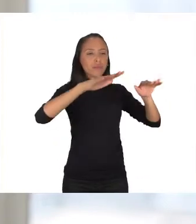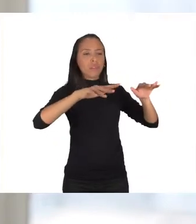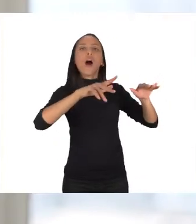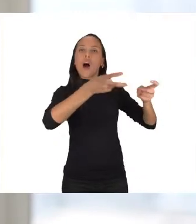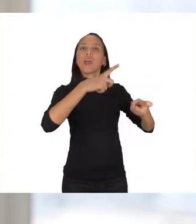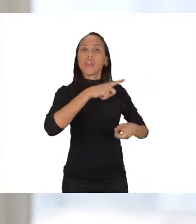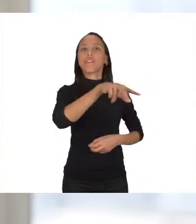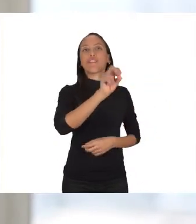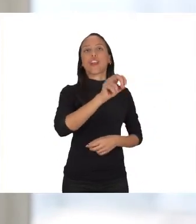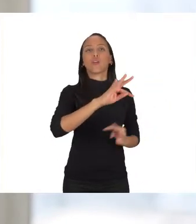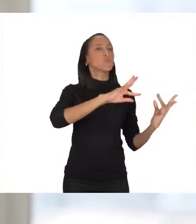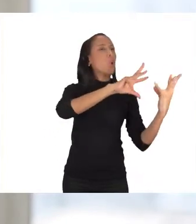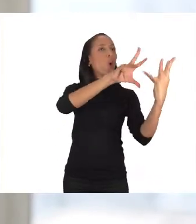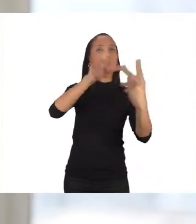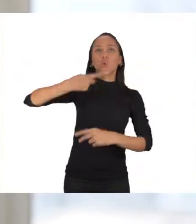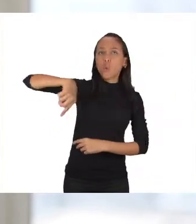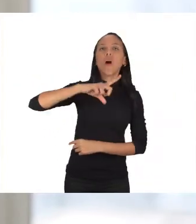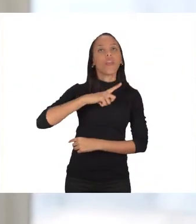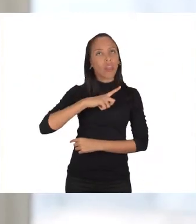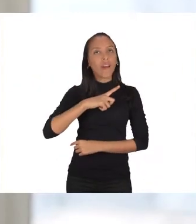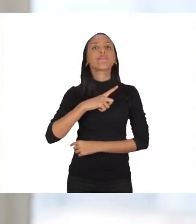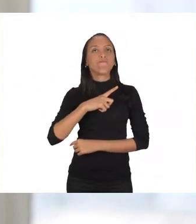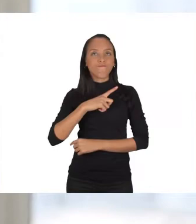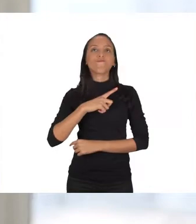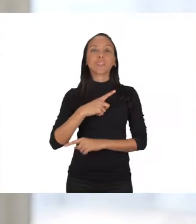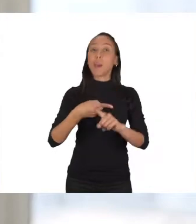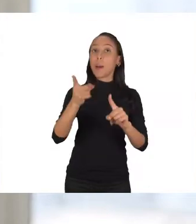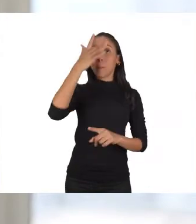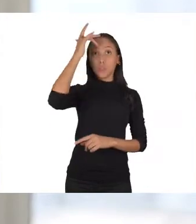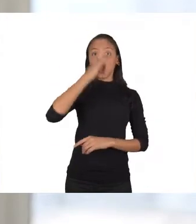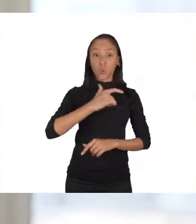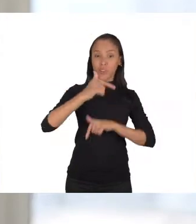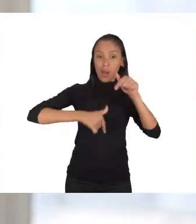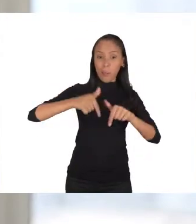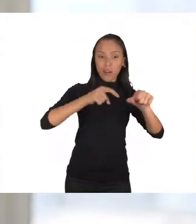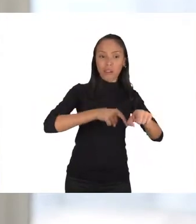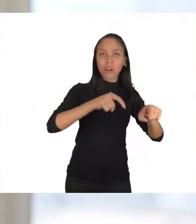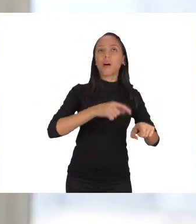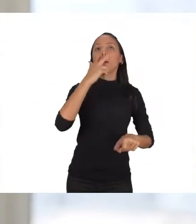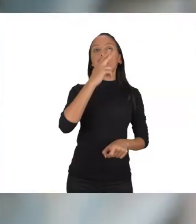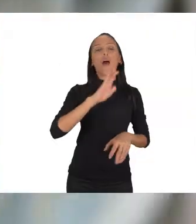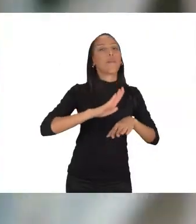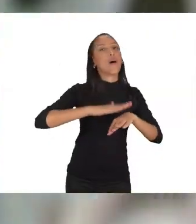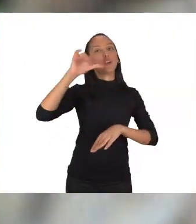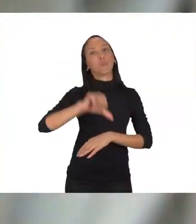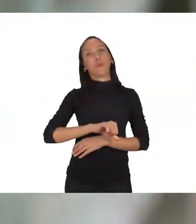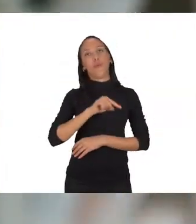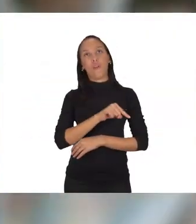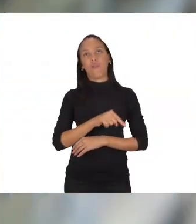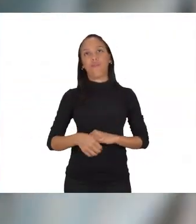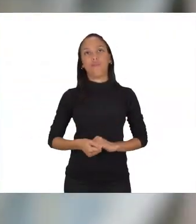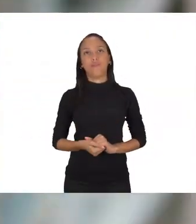expostos. Mas o trabalhador agrícola está mais agudamente, mais intensamente exposto, não há dúvida.